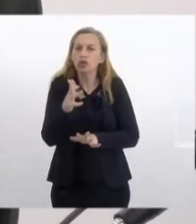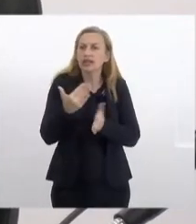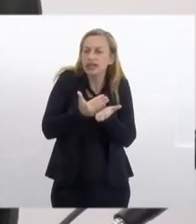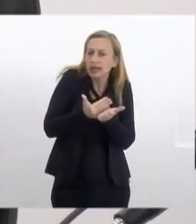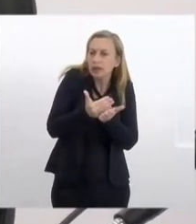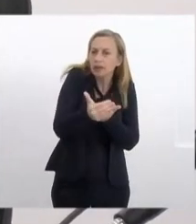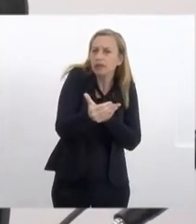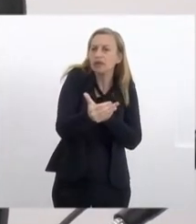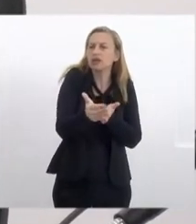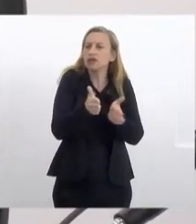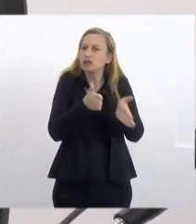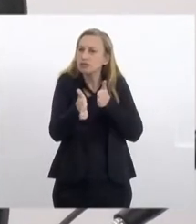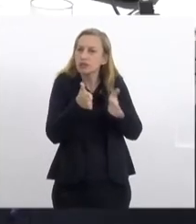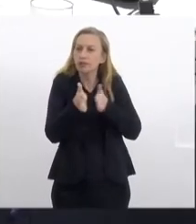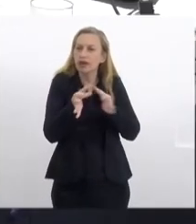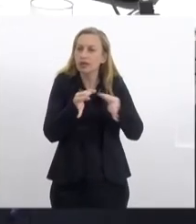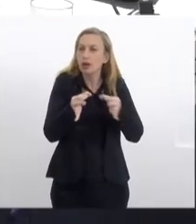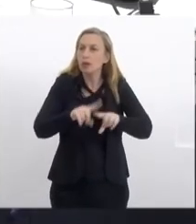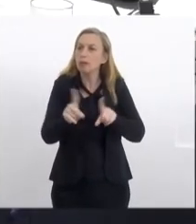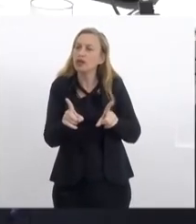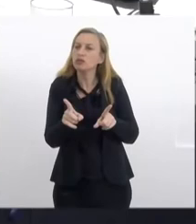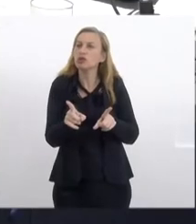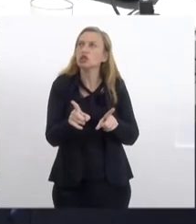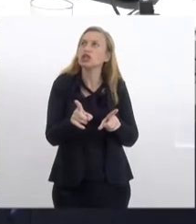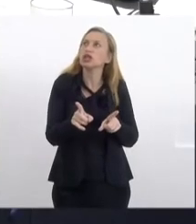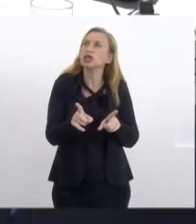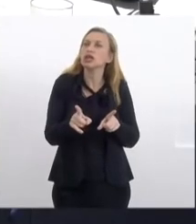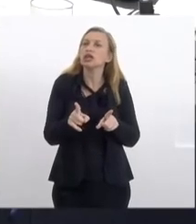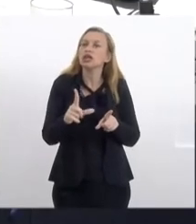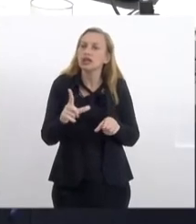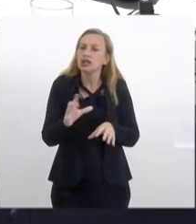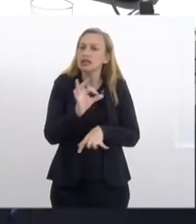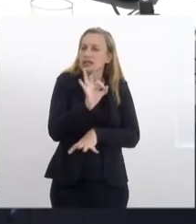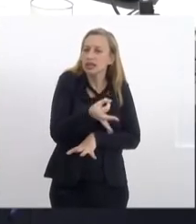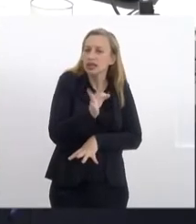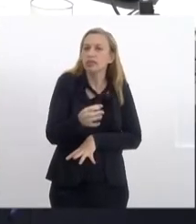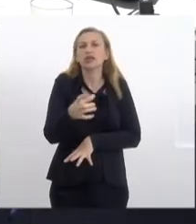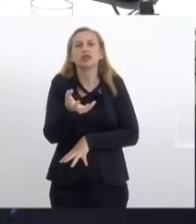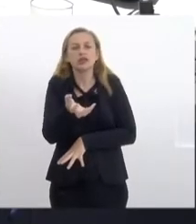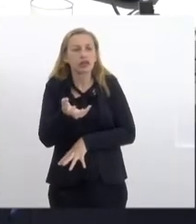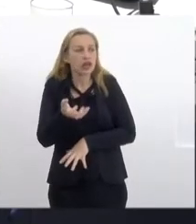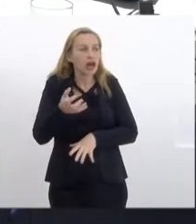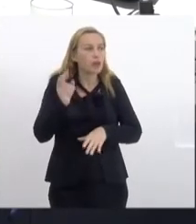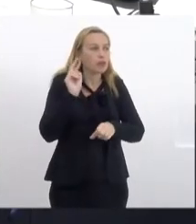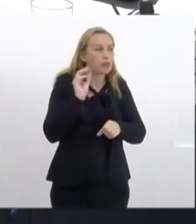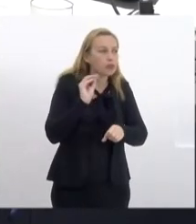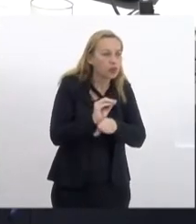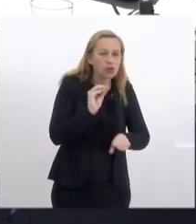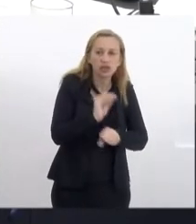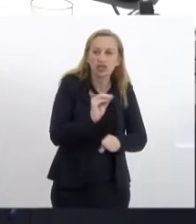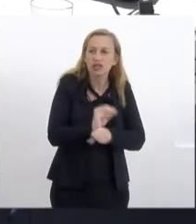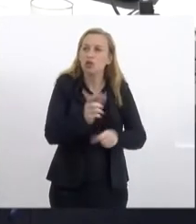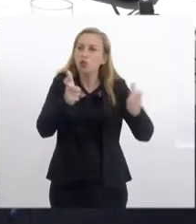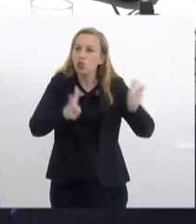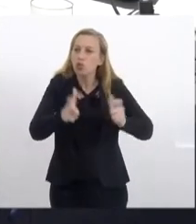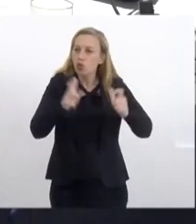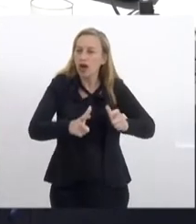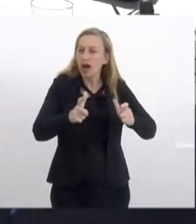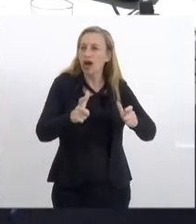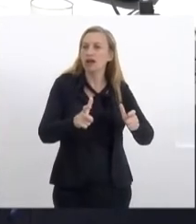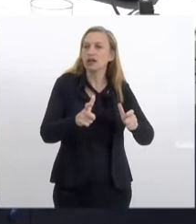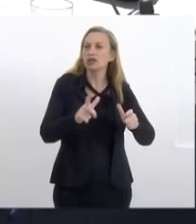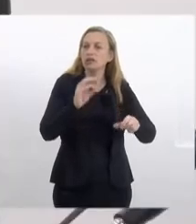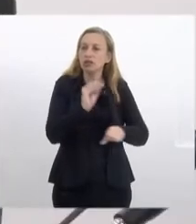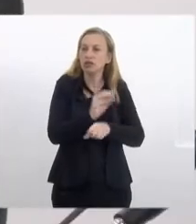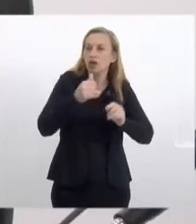fase de planejamento, mas esse projeto ele busca justamente a prevenção e uma atuação local, territorial, para a